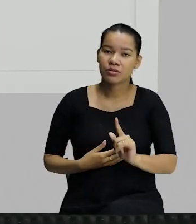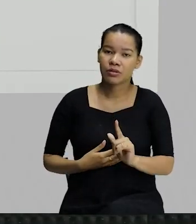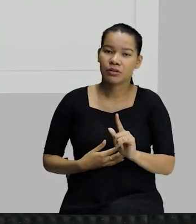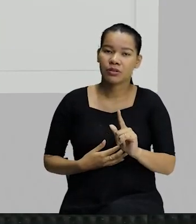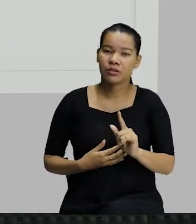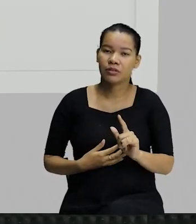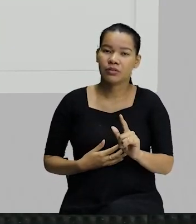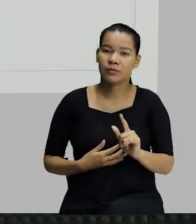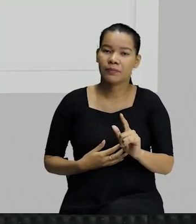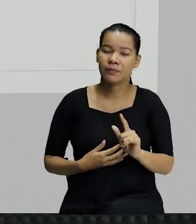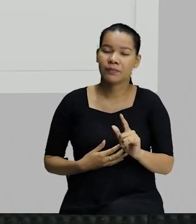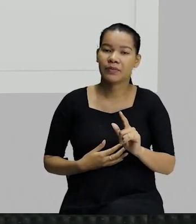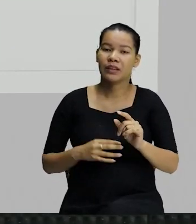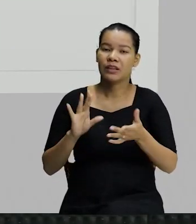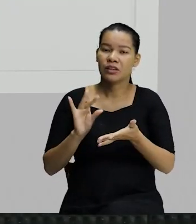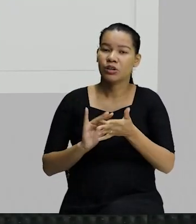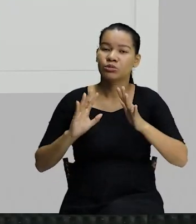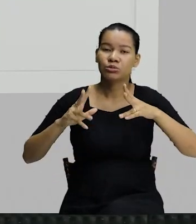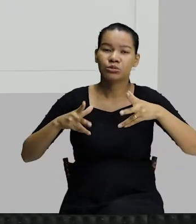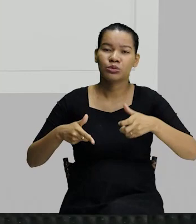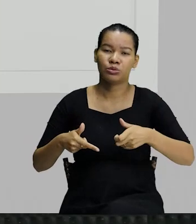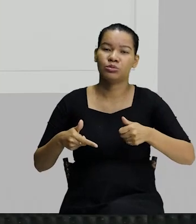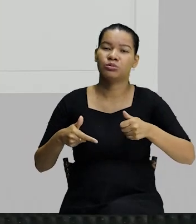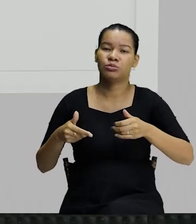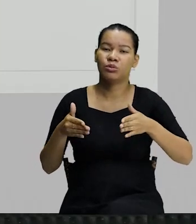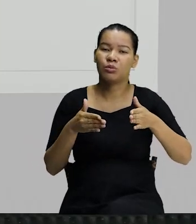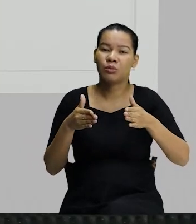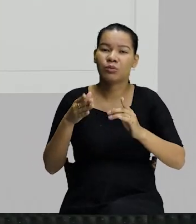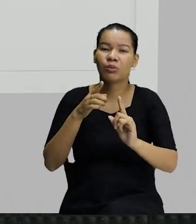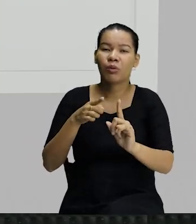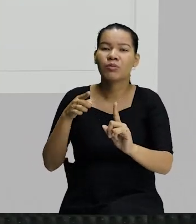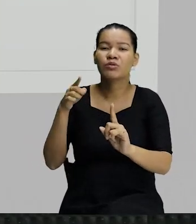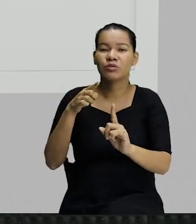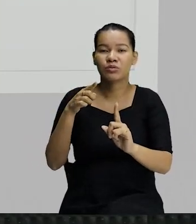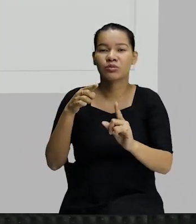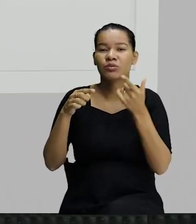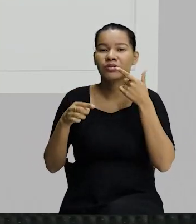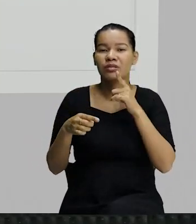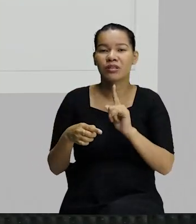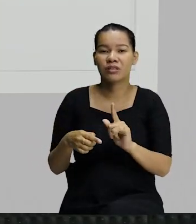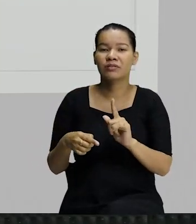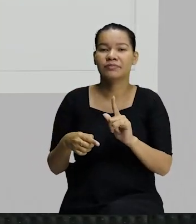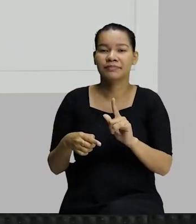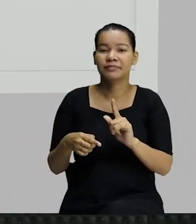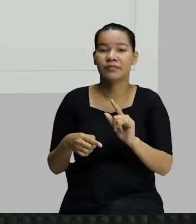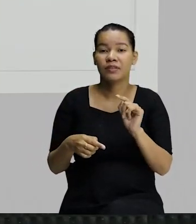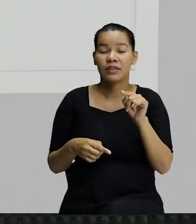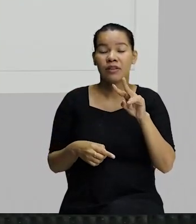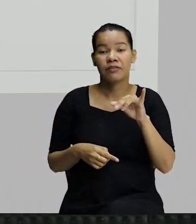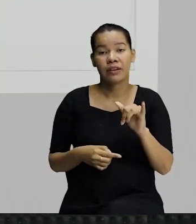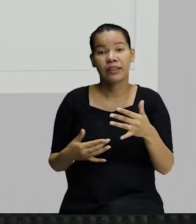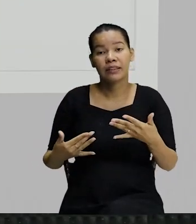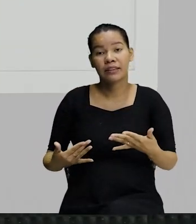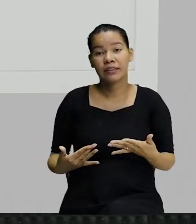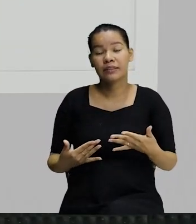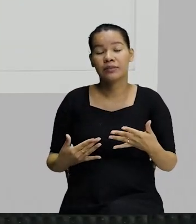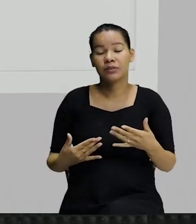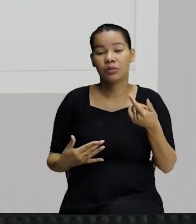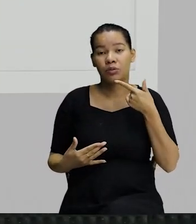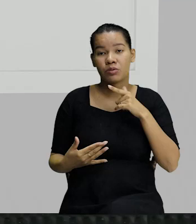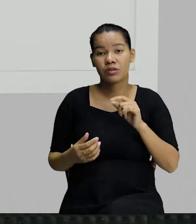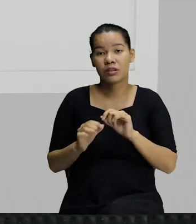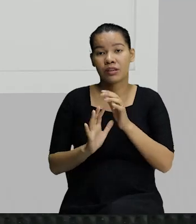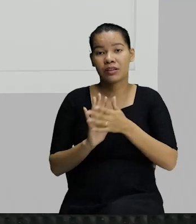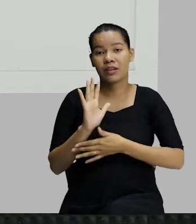cumprir todo este trajeto, quando você consegue beber toda esta fonte, você vai conseguir construir a